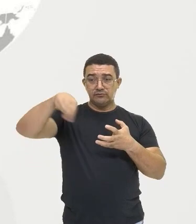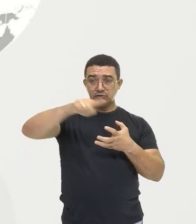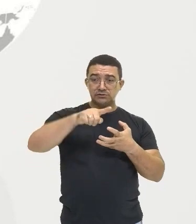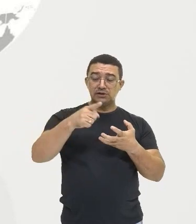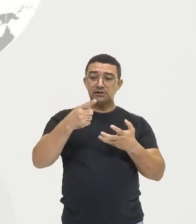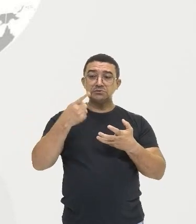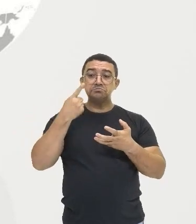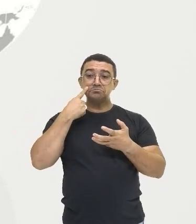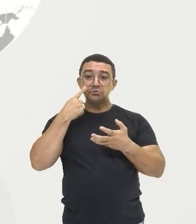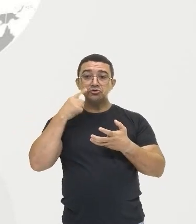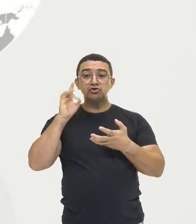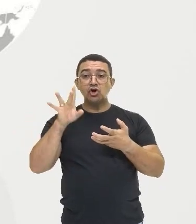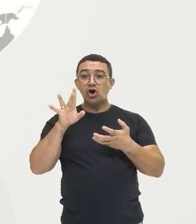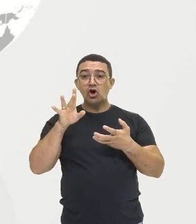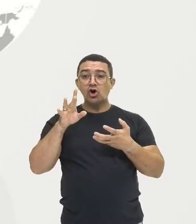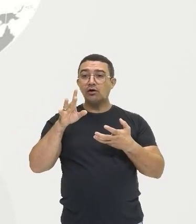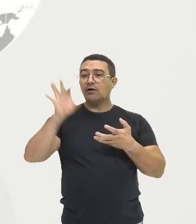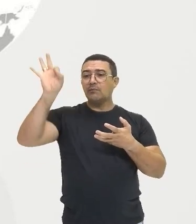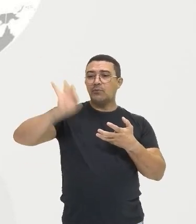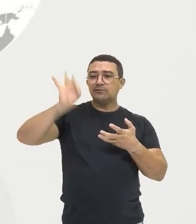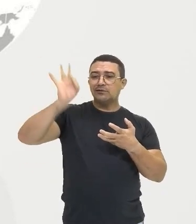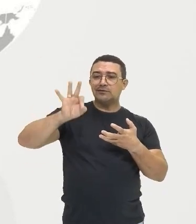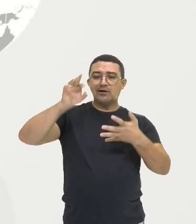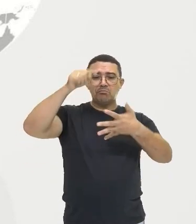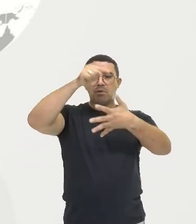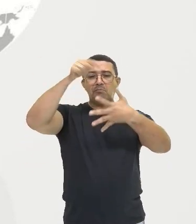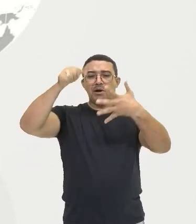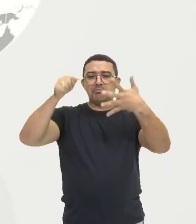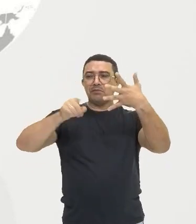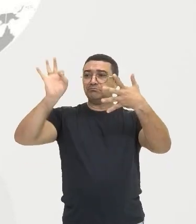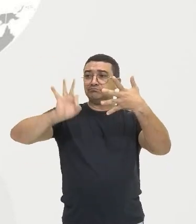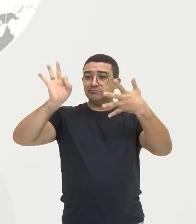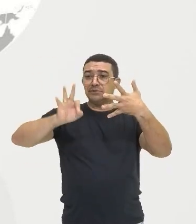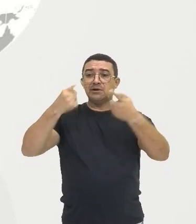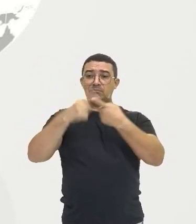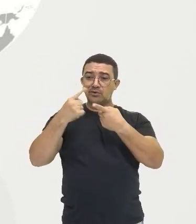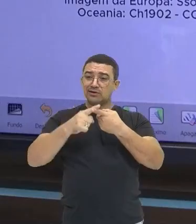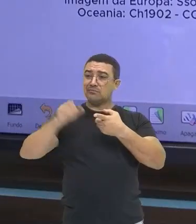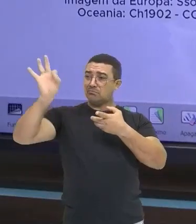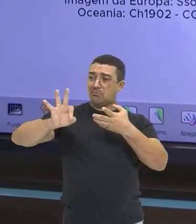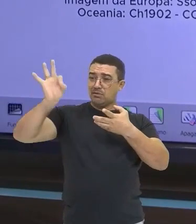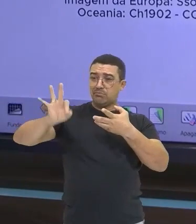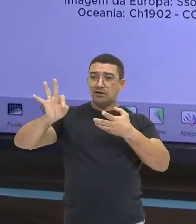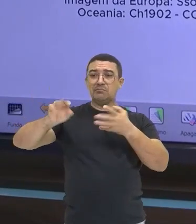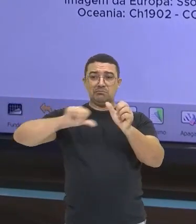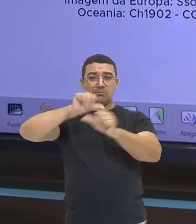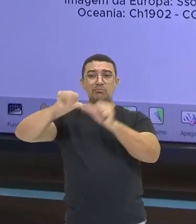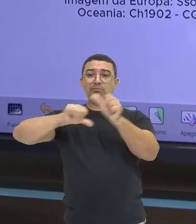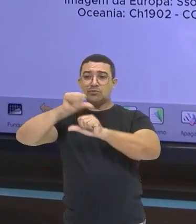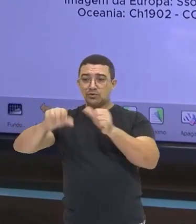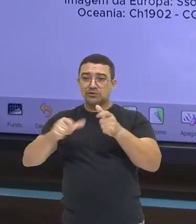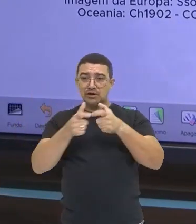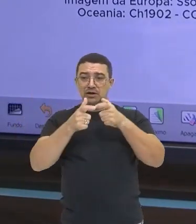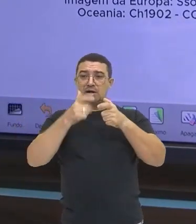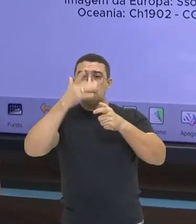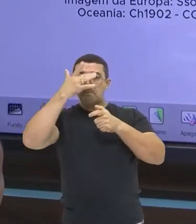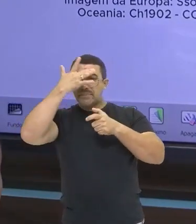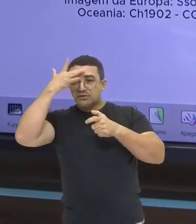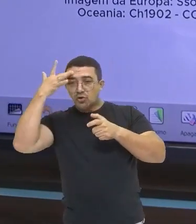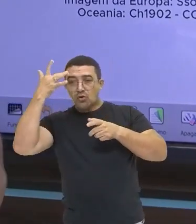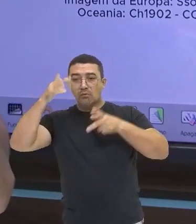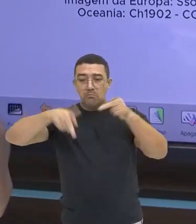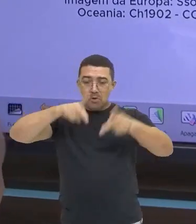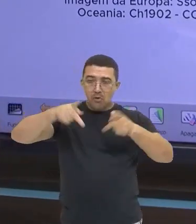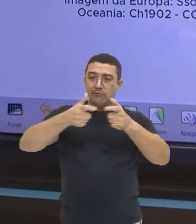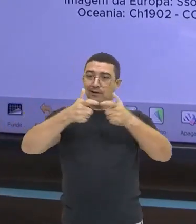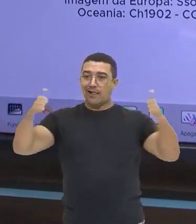da população em si, tá bom? Porque esses valores, eles mudam constantemente. A população cresce, ela diminui, então